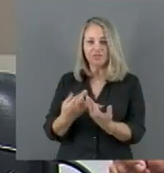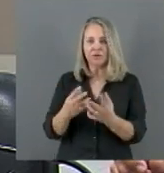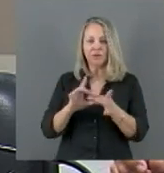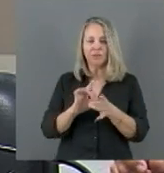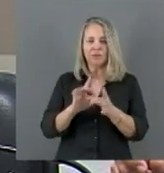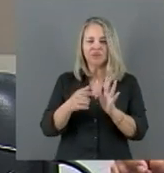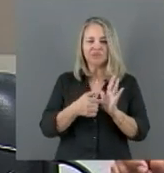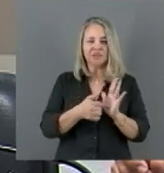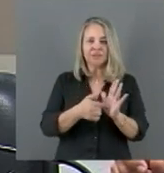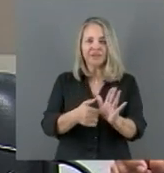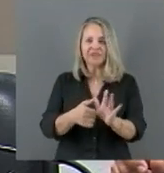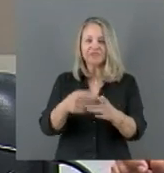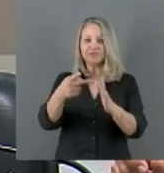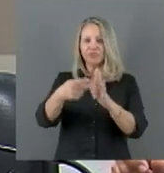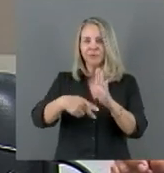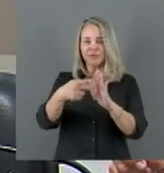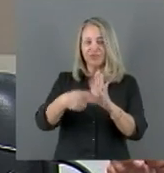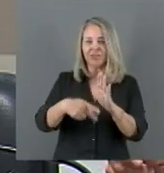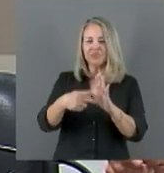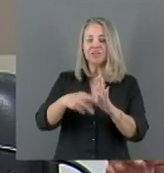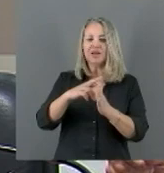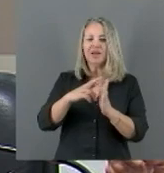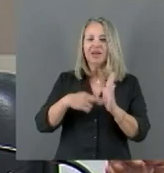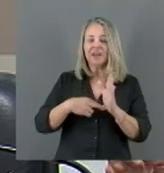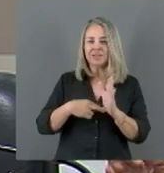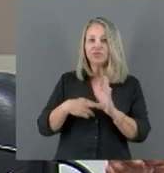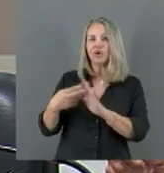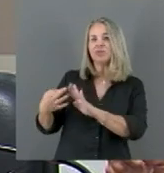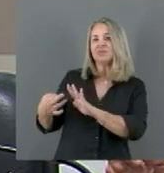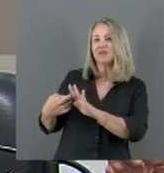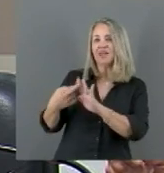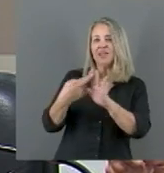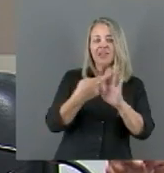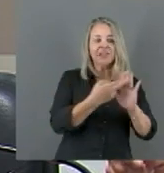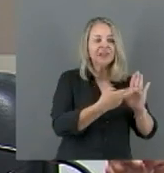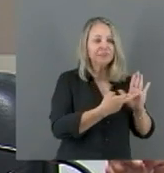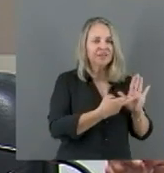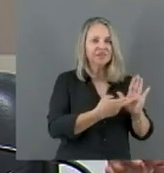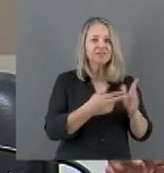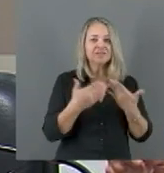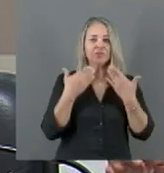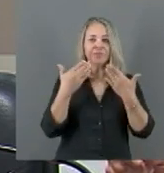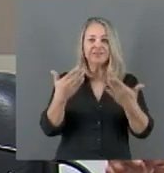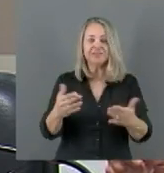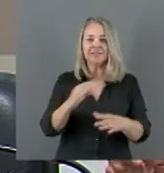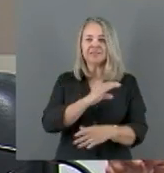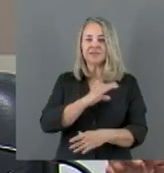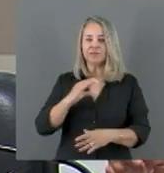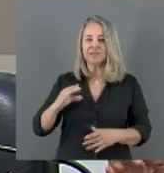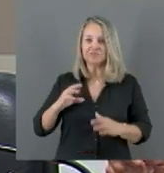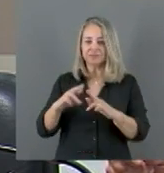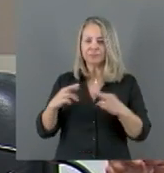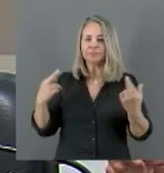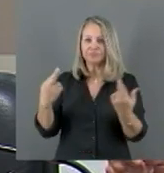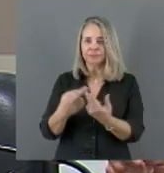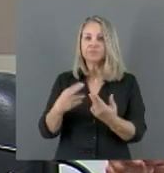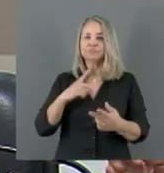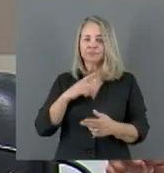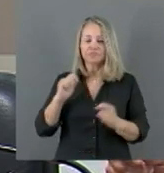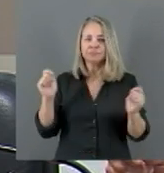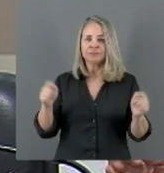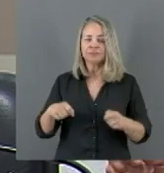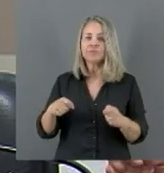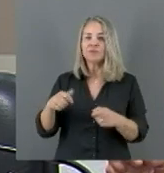de projetos, relatórios e requerimentos apresentados à comissão. A reunião contará com a possibilidade de os